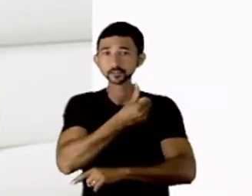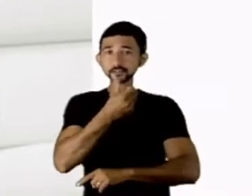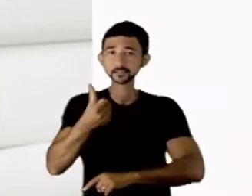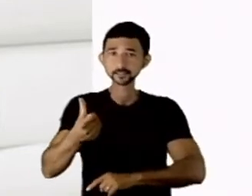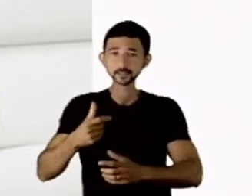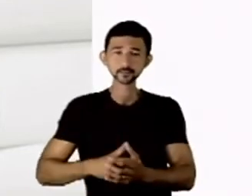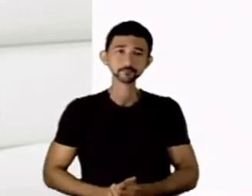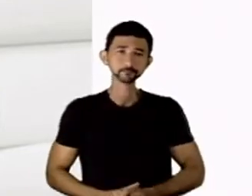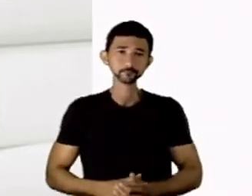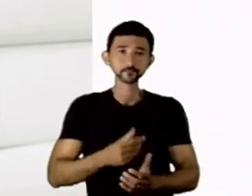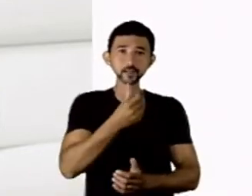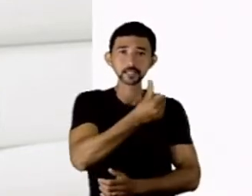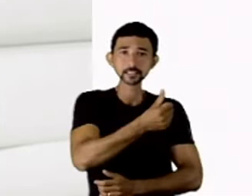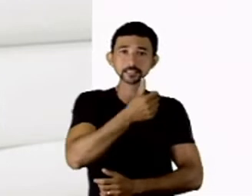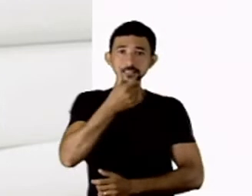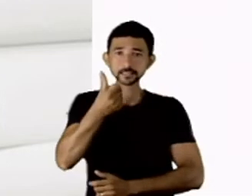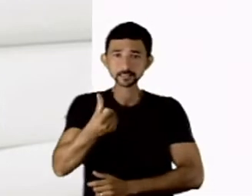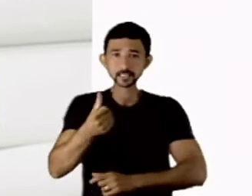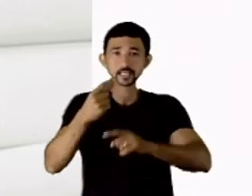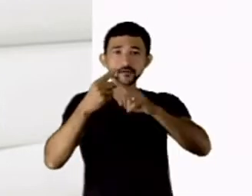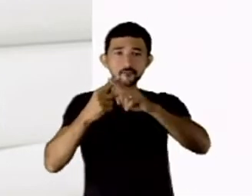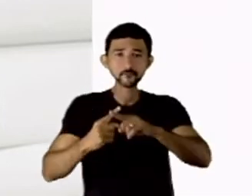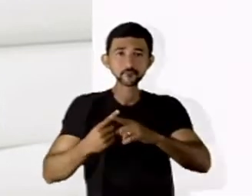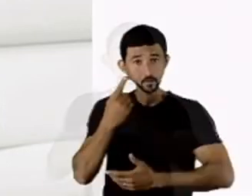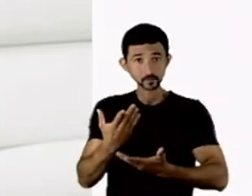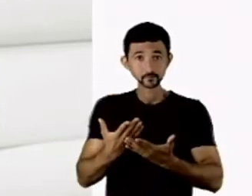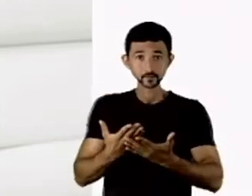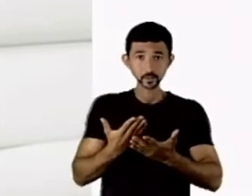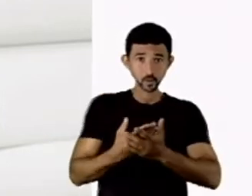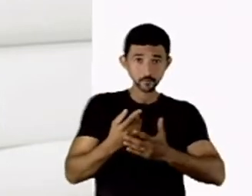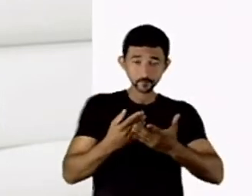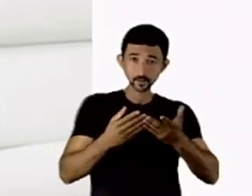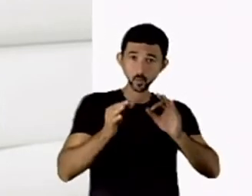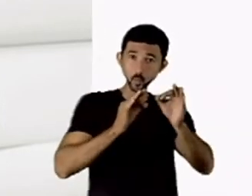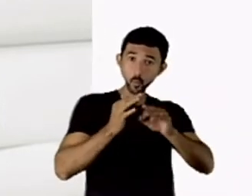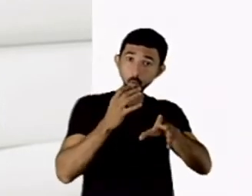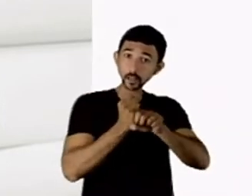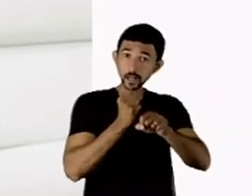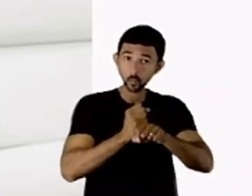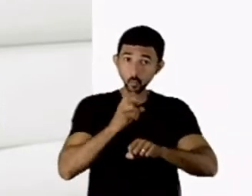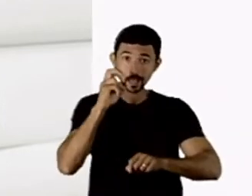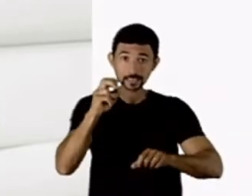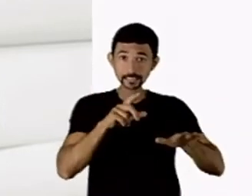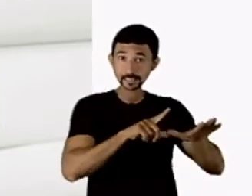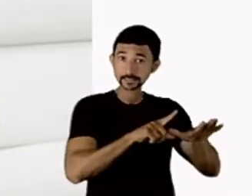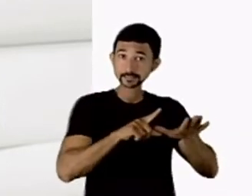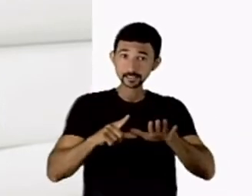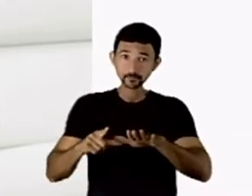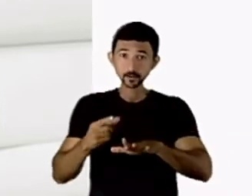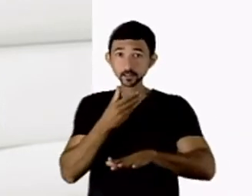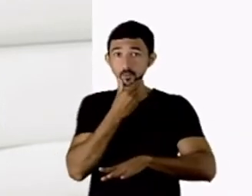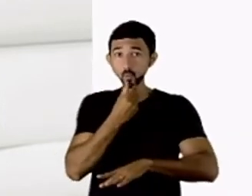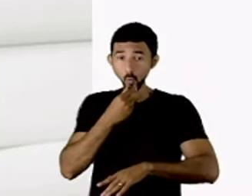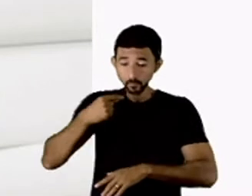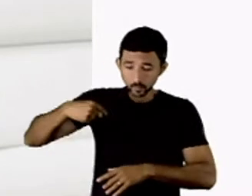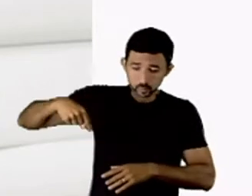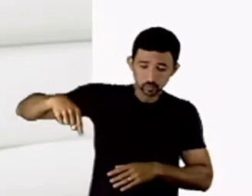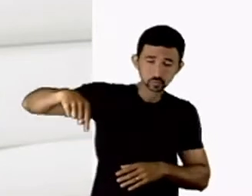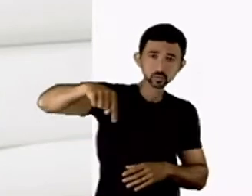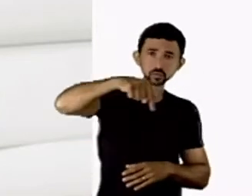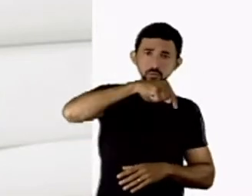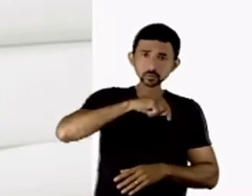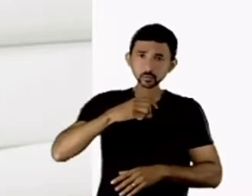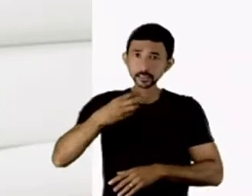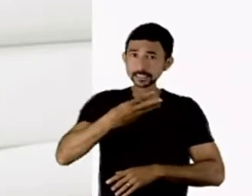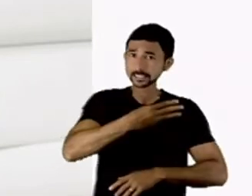16. 16 vezes 2, 32. Portanto, na quinta semana, Robério dará